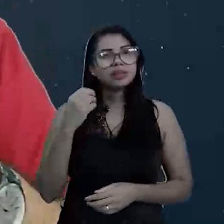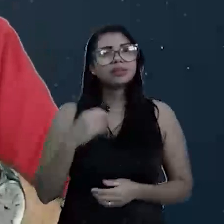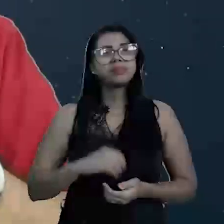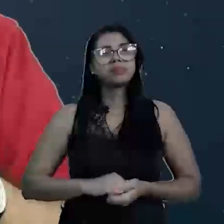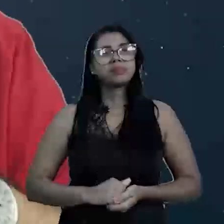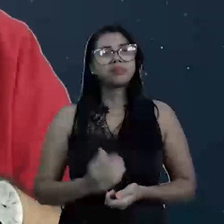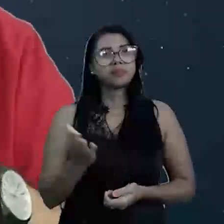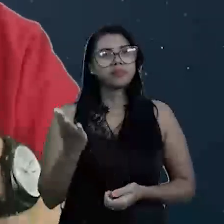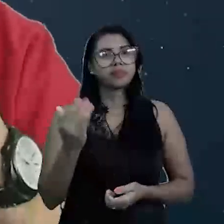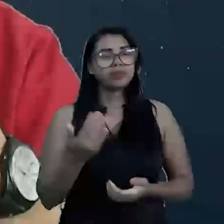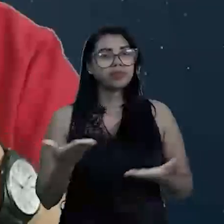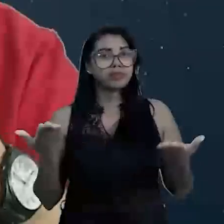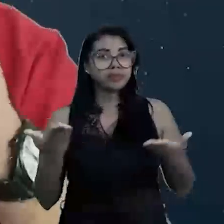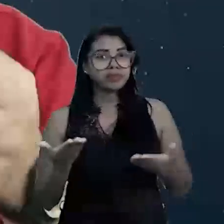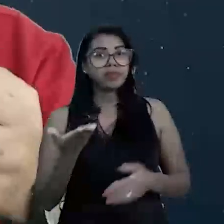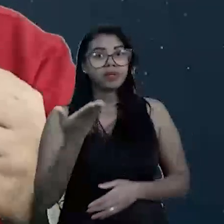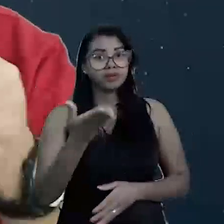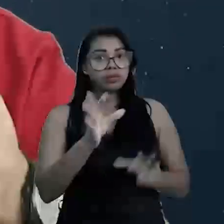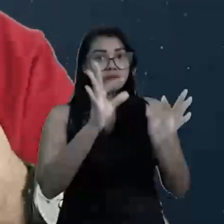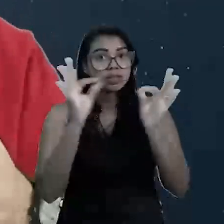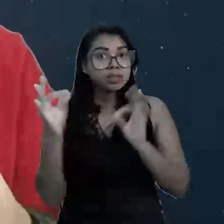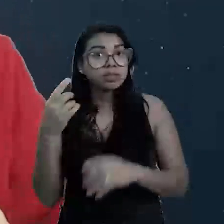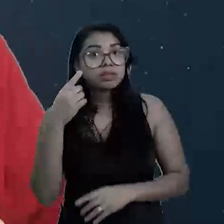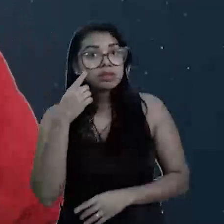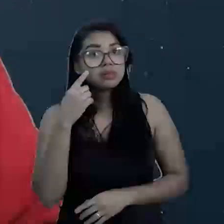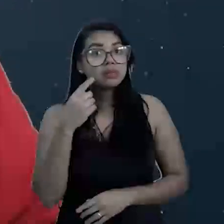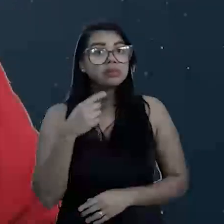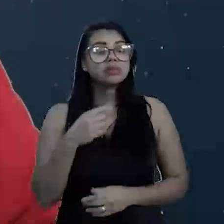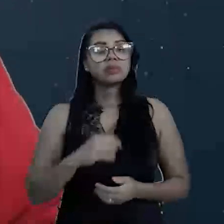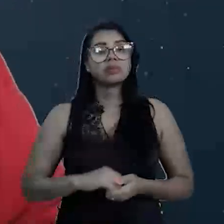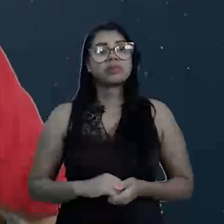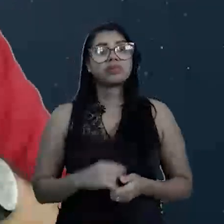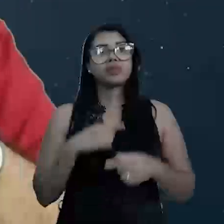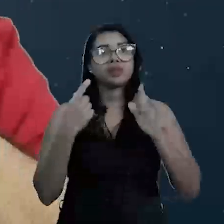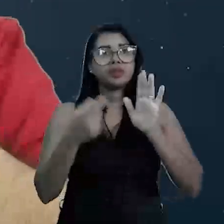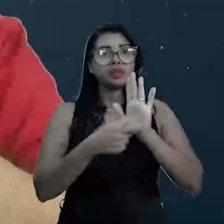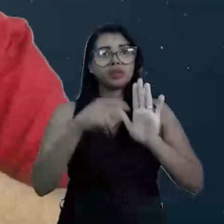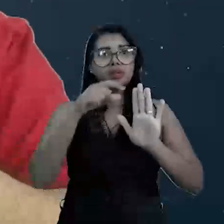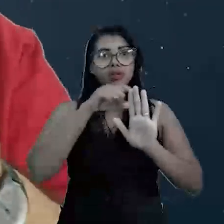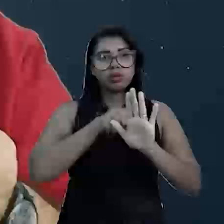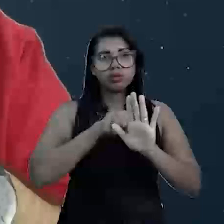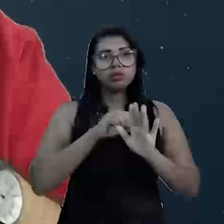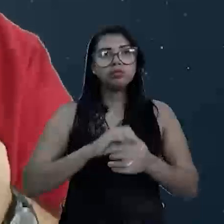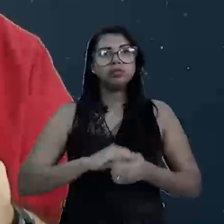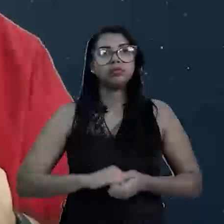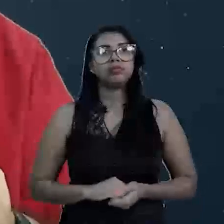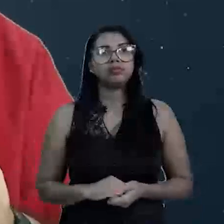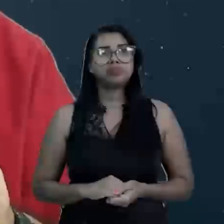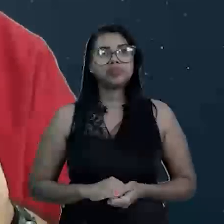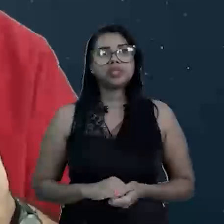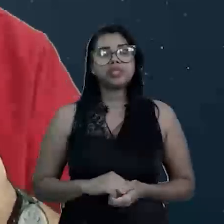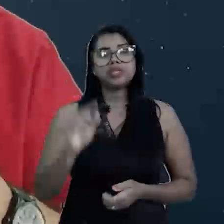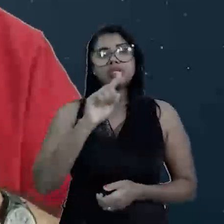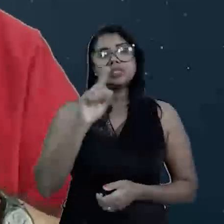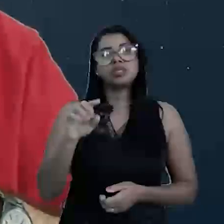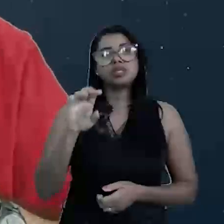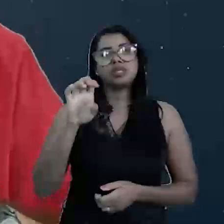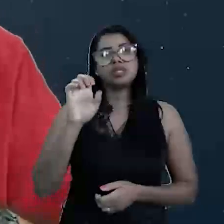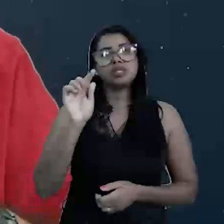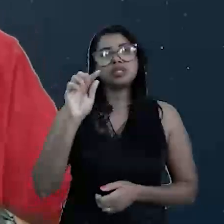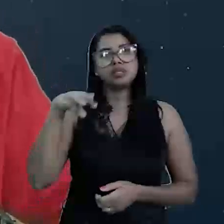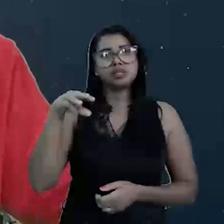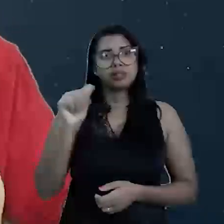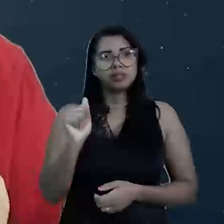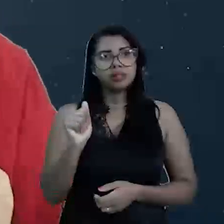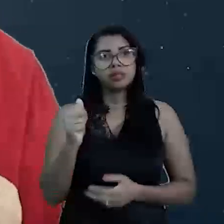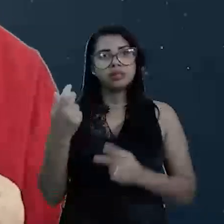Você precisa ter muita atenção para não confundir elipse com zeugma. A zeugma é um caso especial de elipse e é uma outra